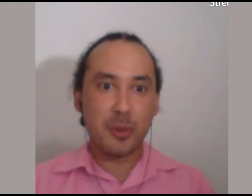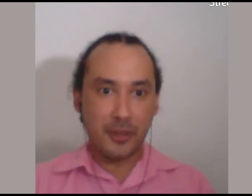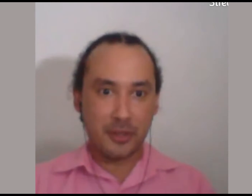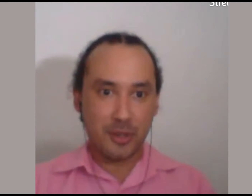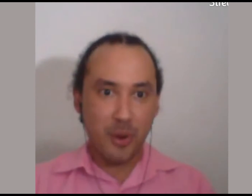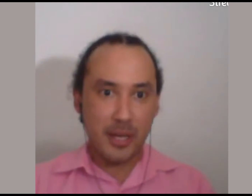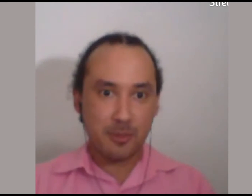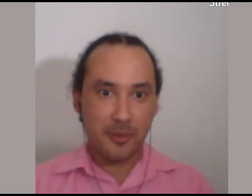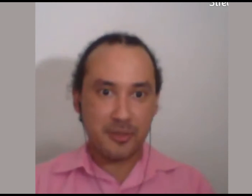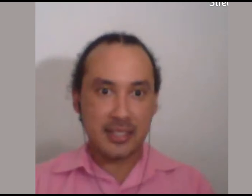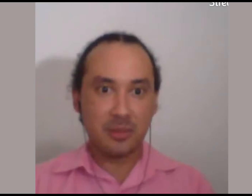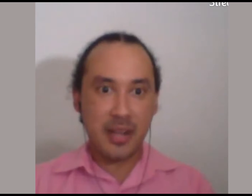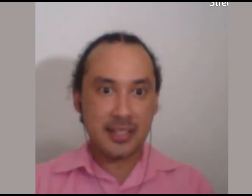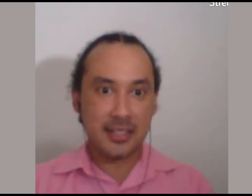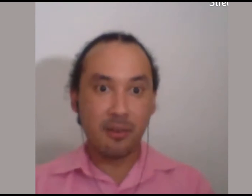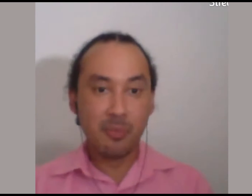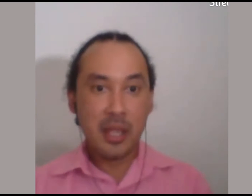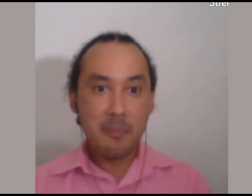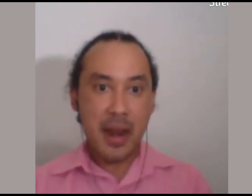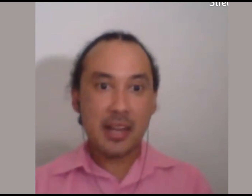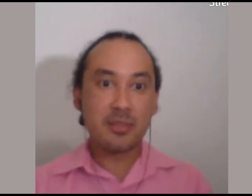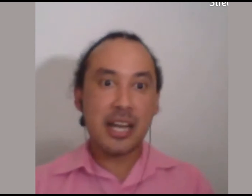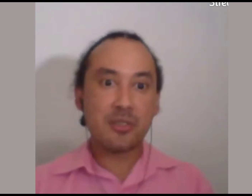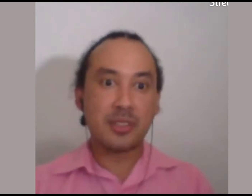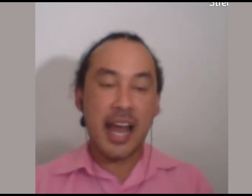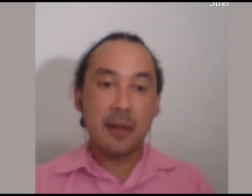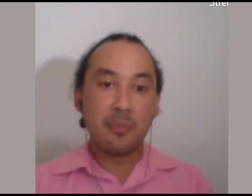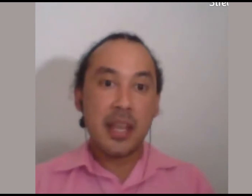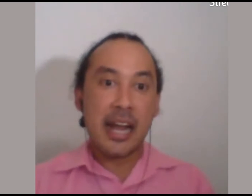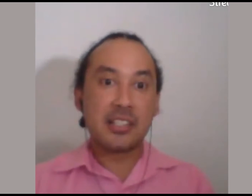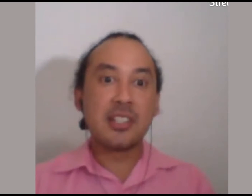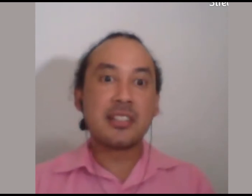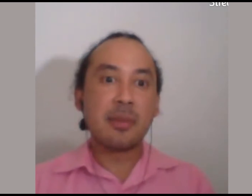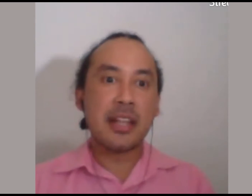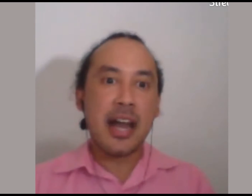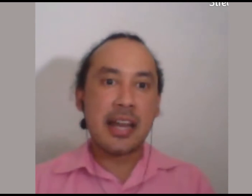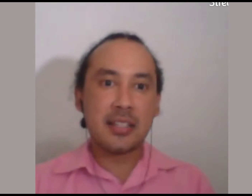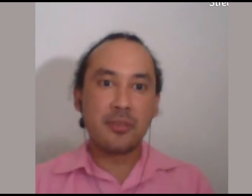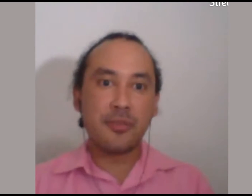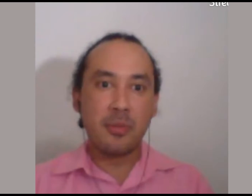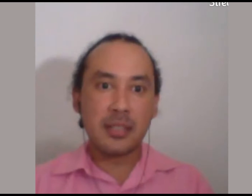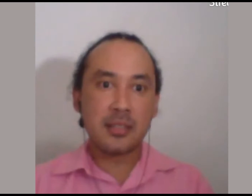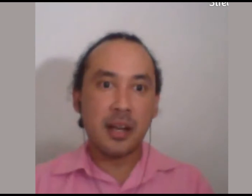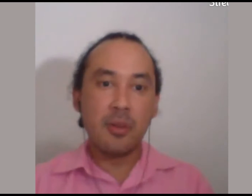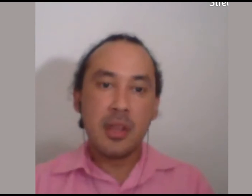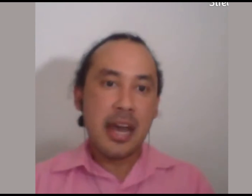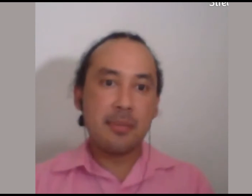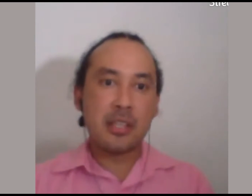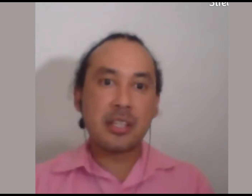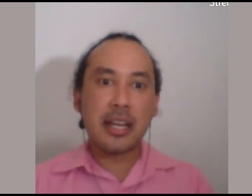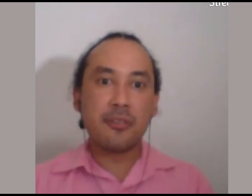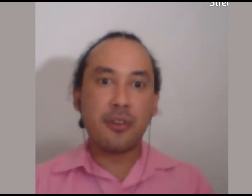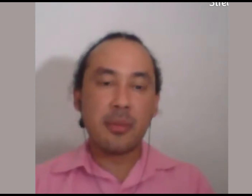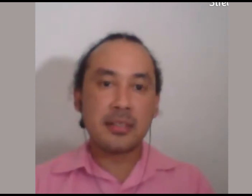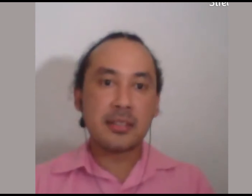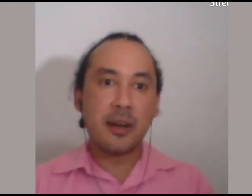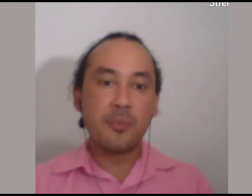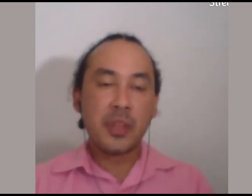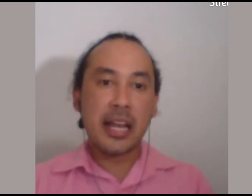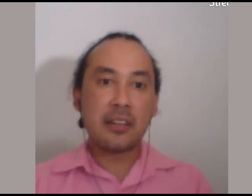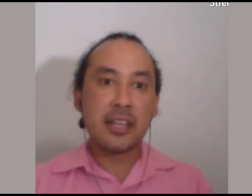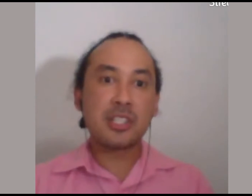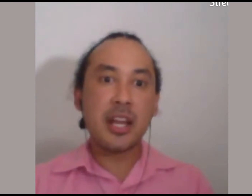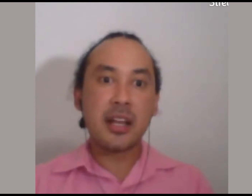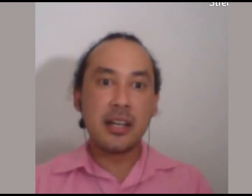nossos professores, profissionais de educação, para nos ajudar a disseminar essa informação. À medida que a